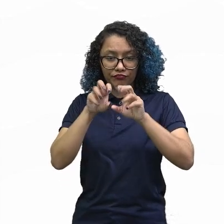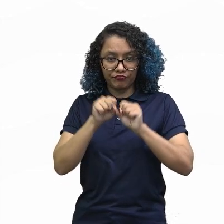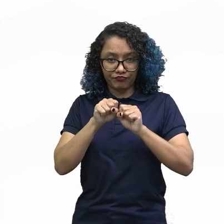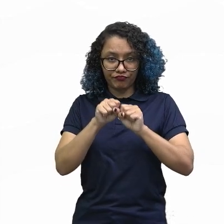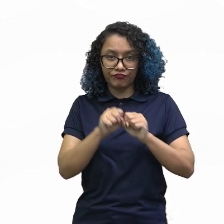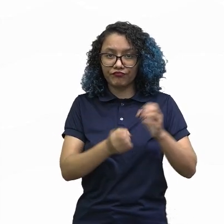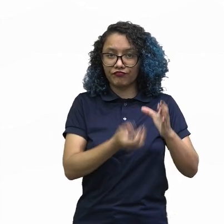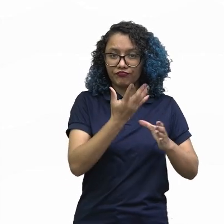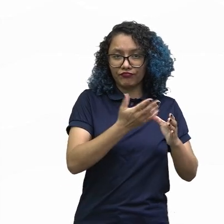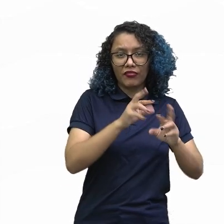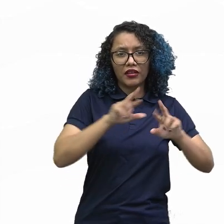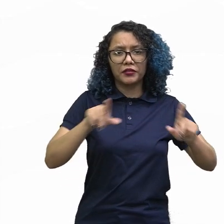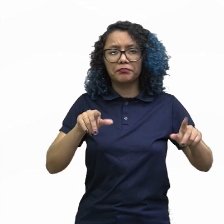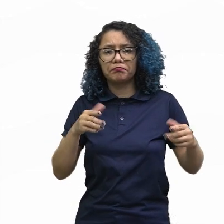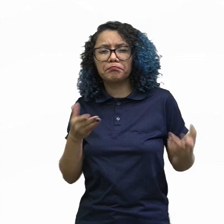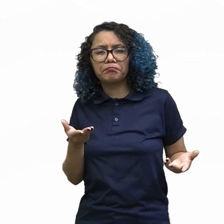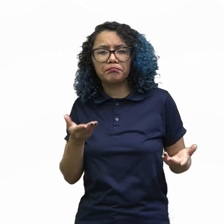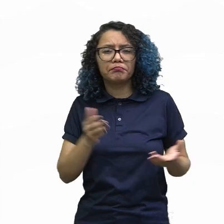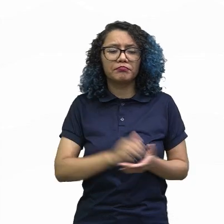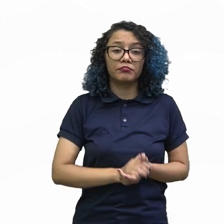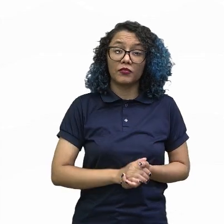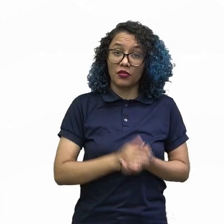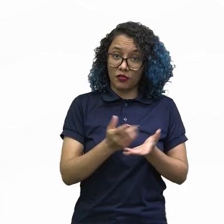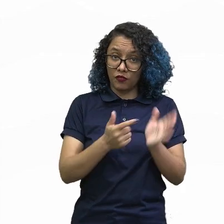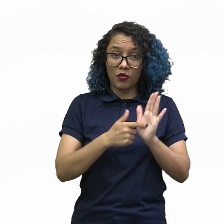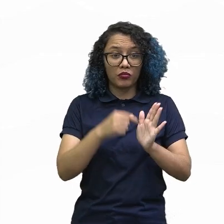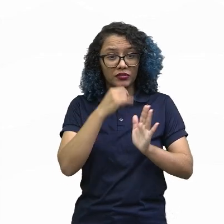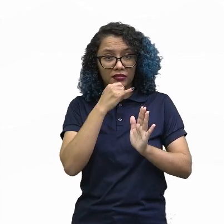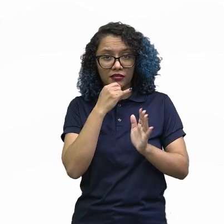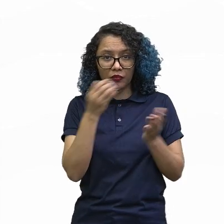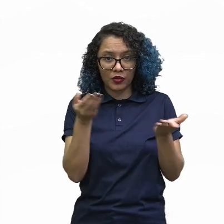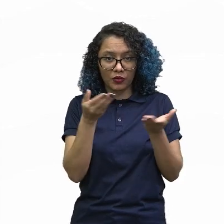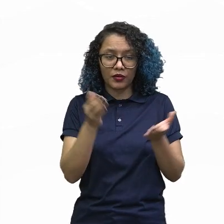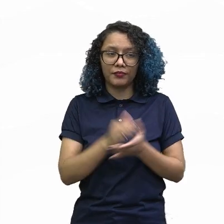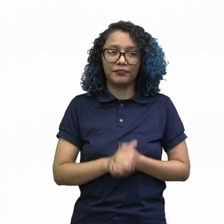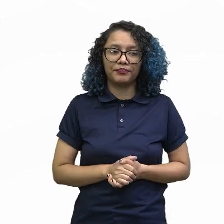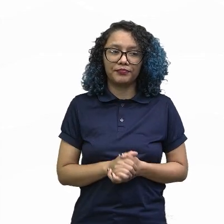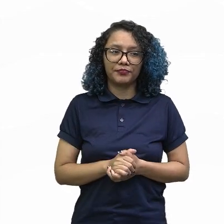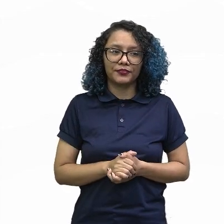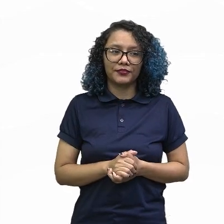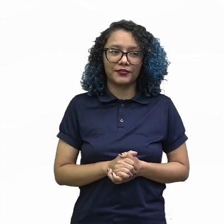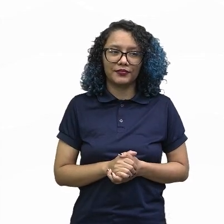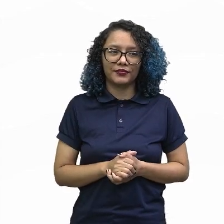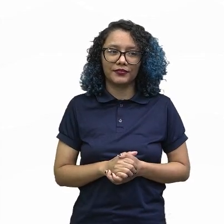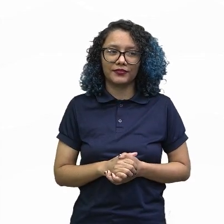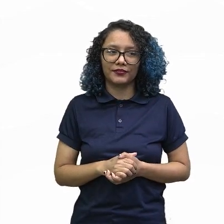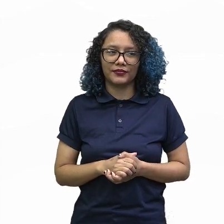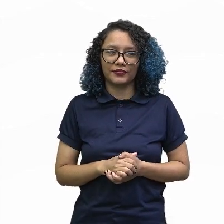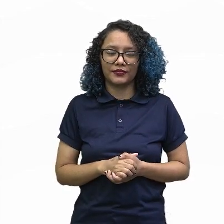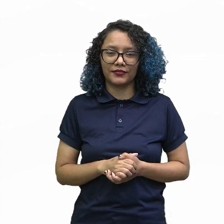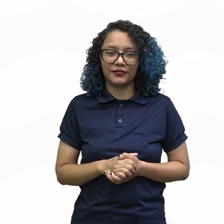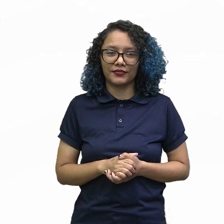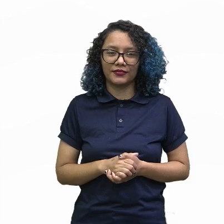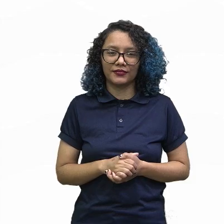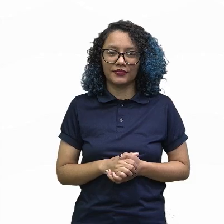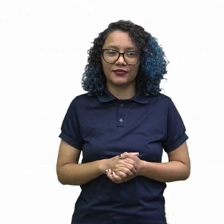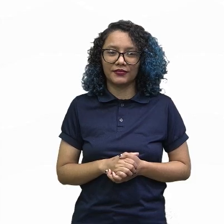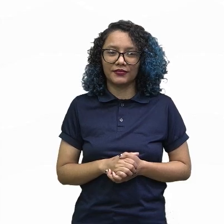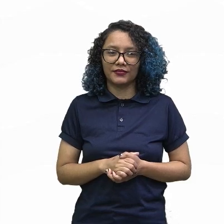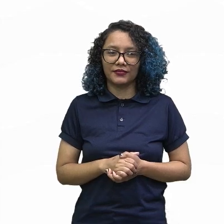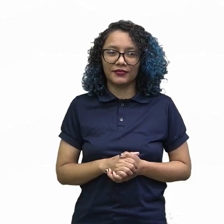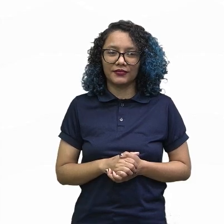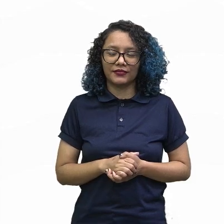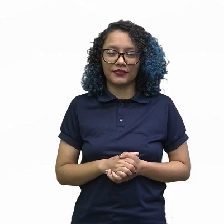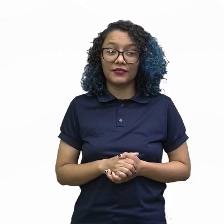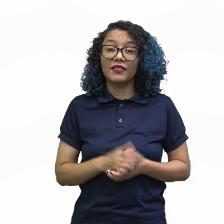geradores elétricos? Aí trago o seguinte exemplo para você. Imaginem, trago aqui, neste caso,